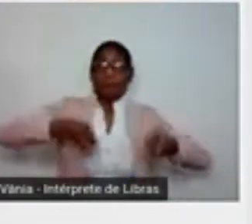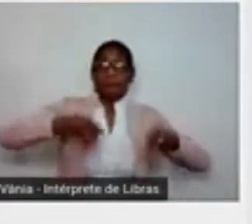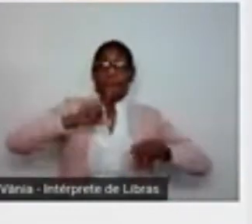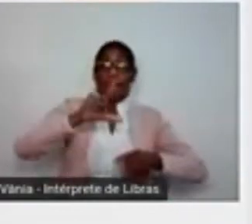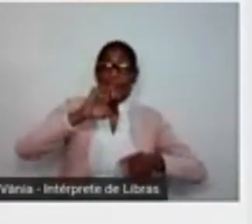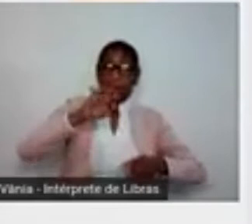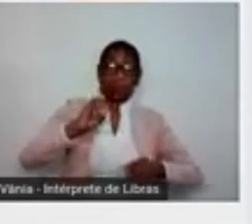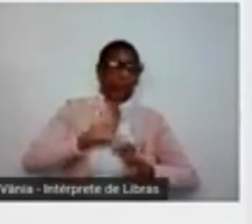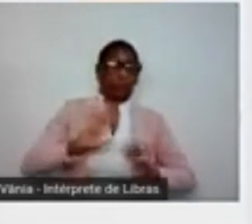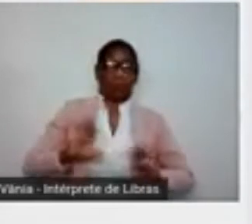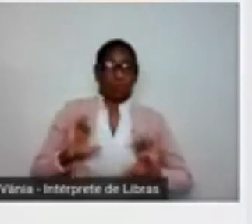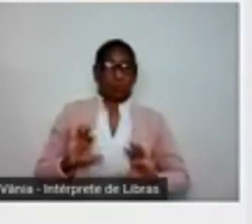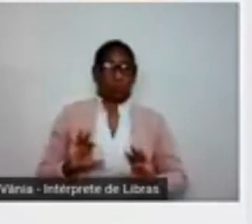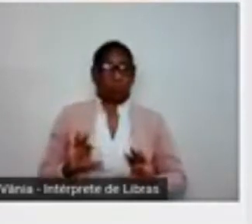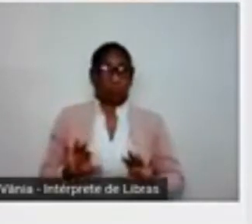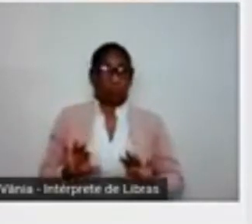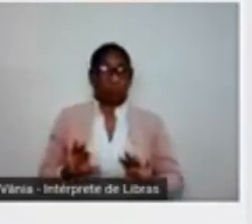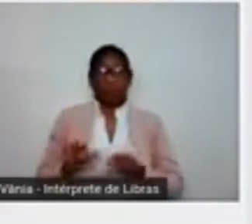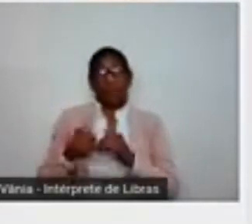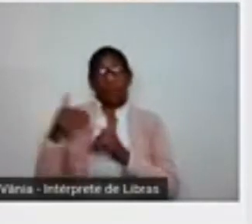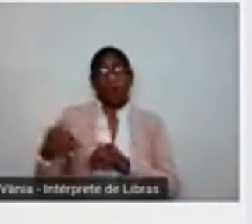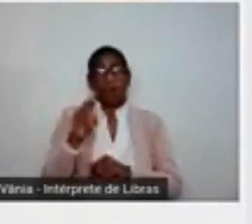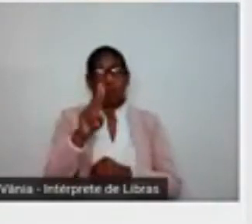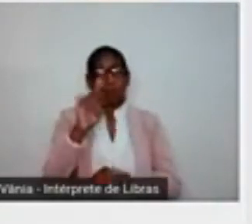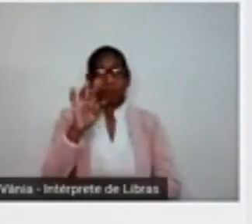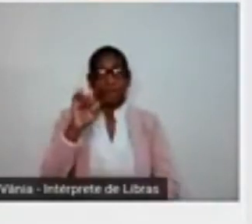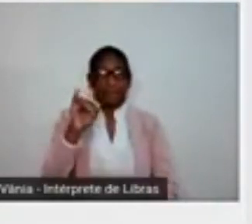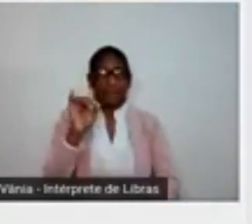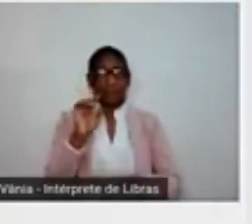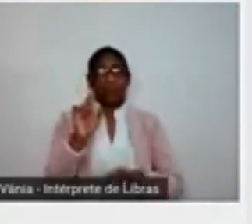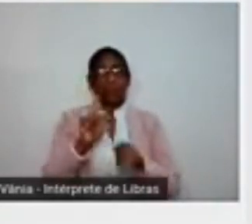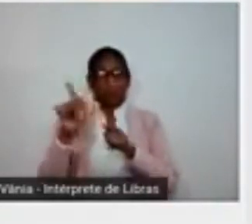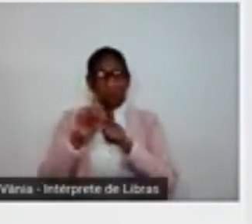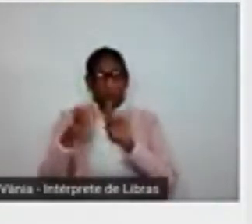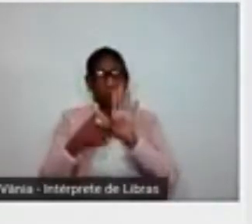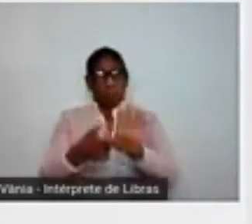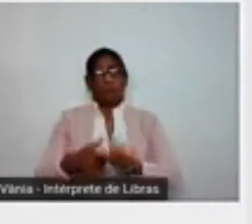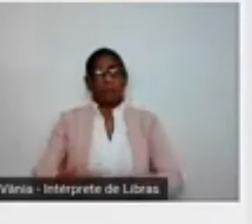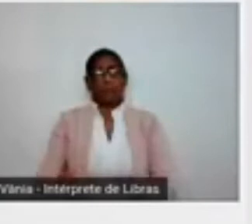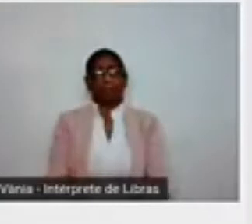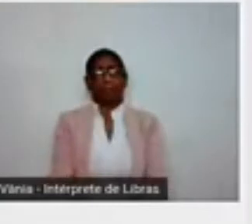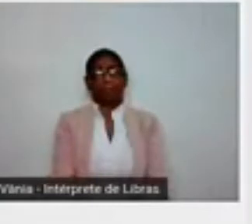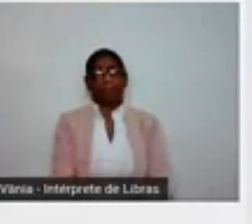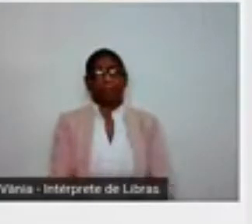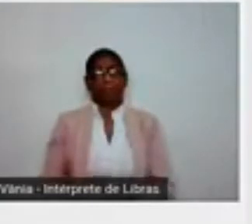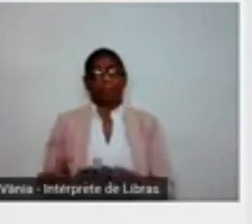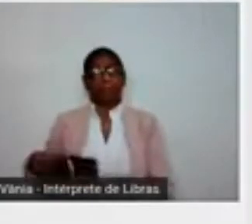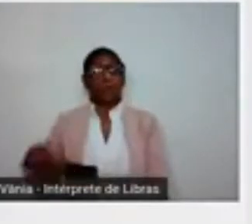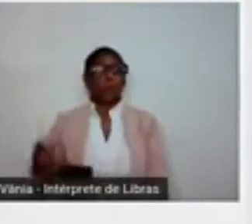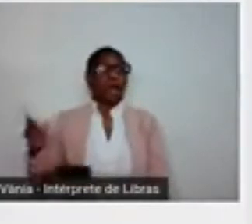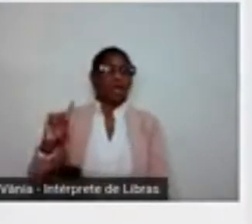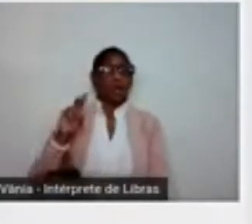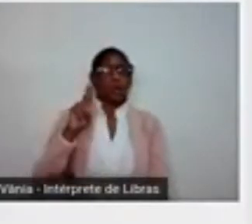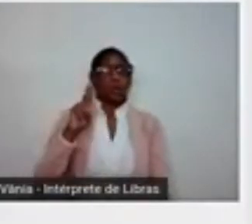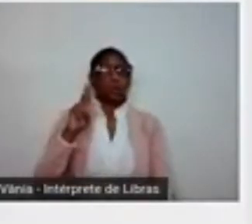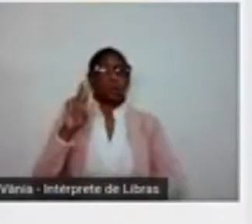falando dos leitos fora de UTI. Naquele gráfico seguinte, são os leitos de UTI, para o